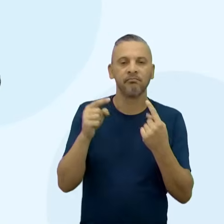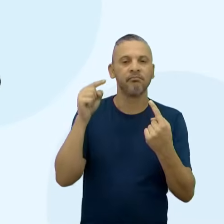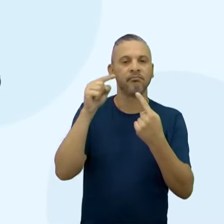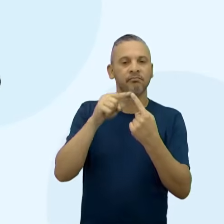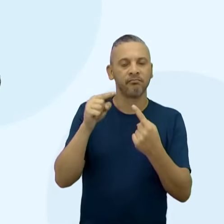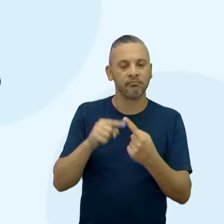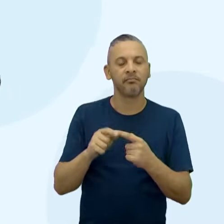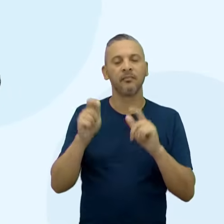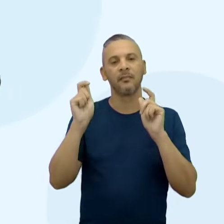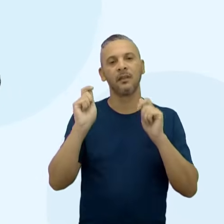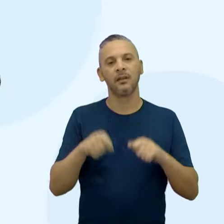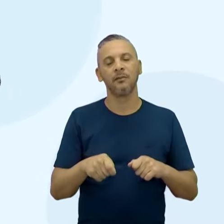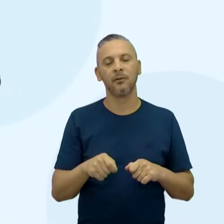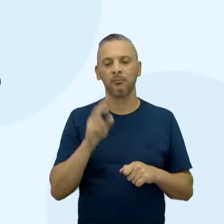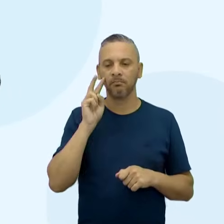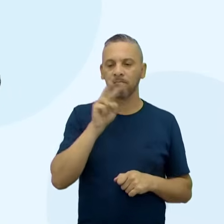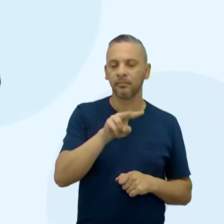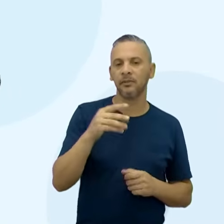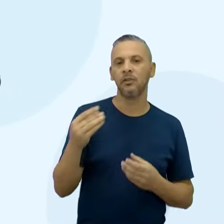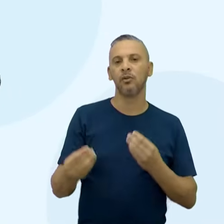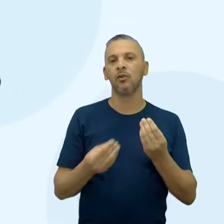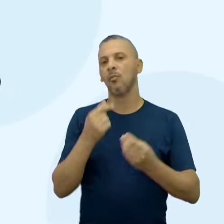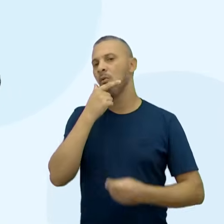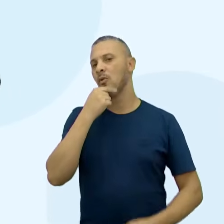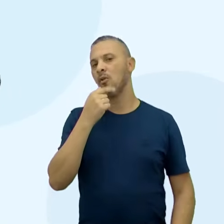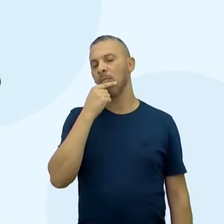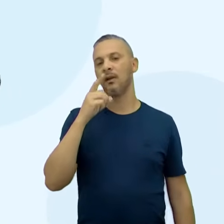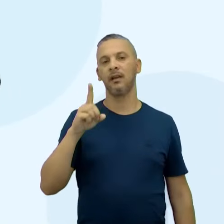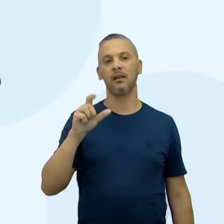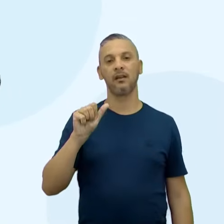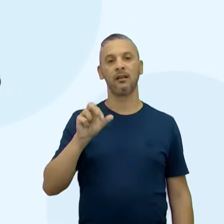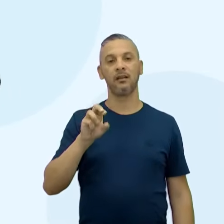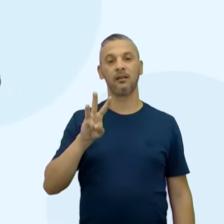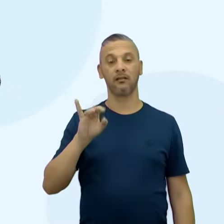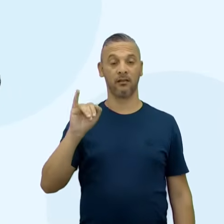vocês terem aí uma noção de como Darwin então